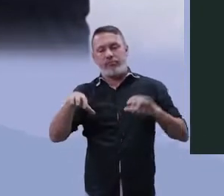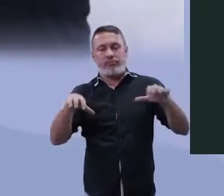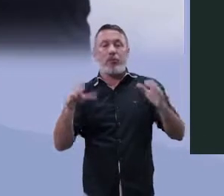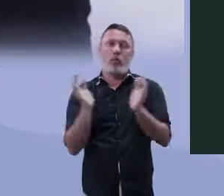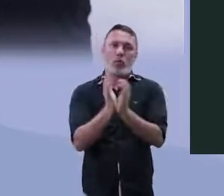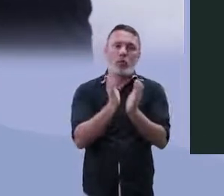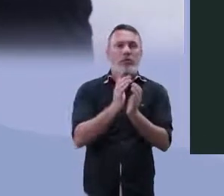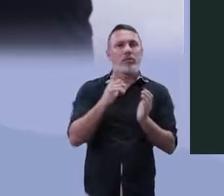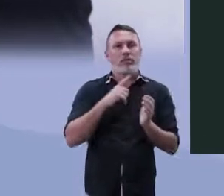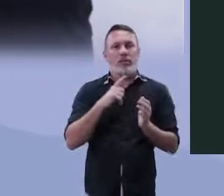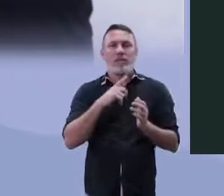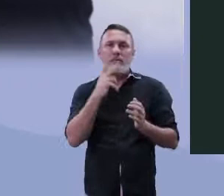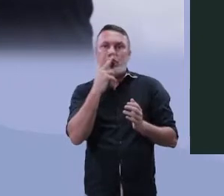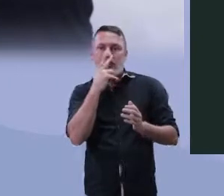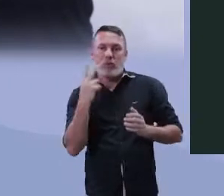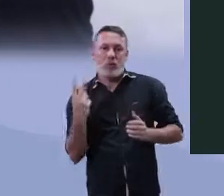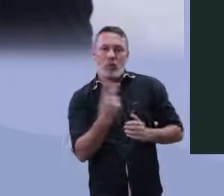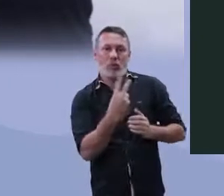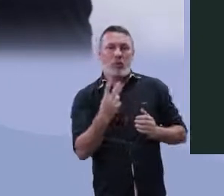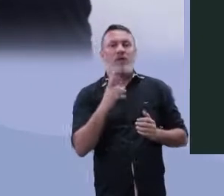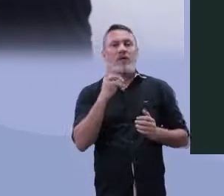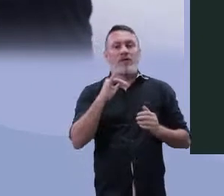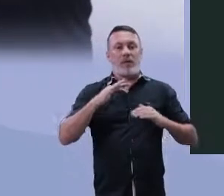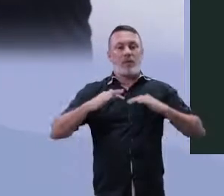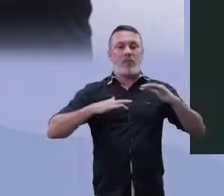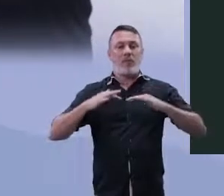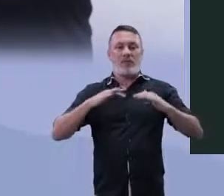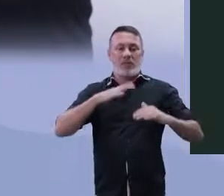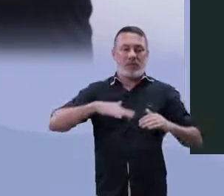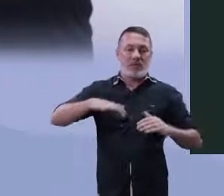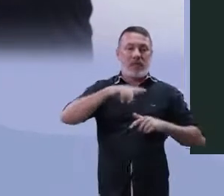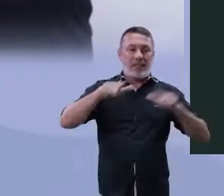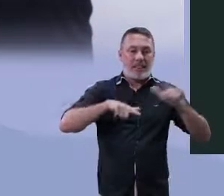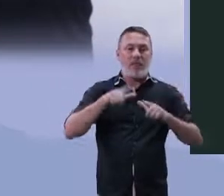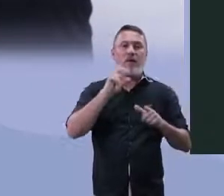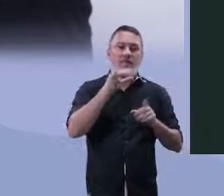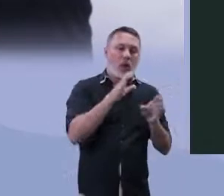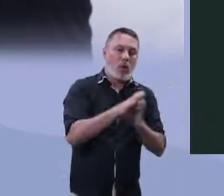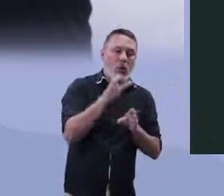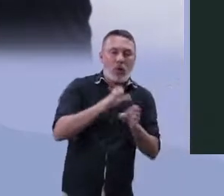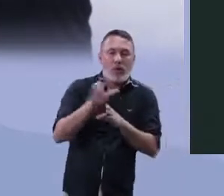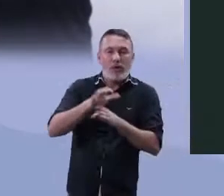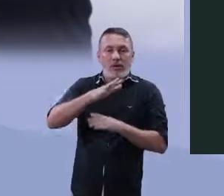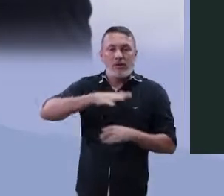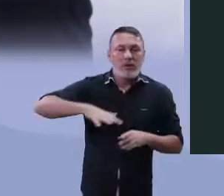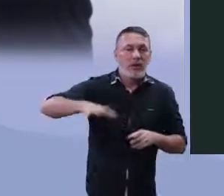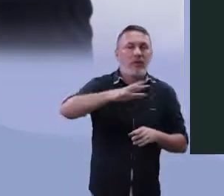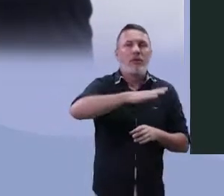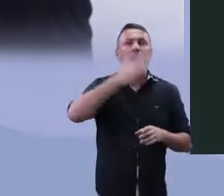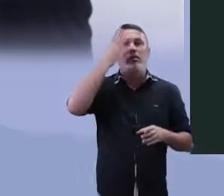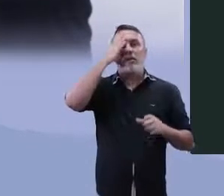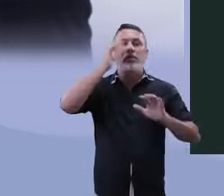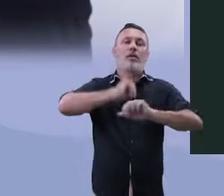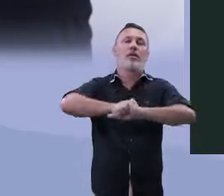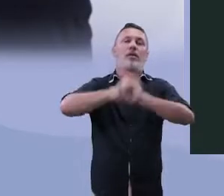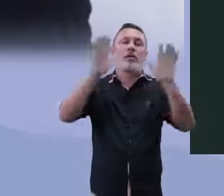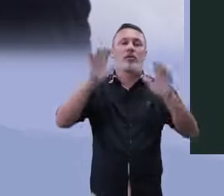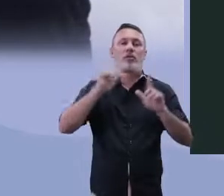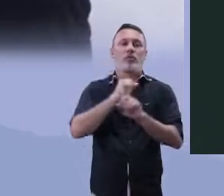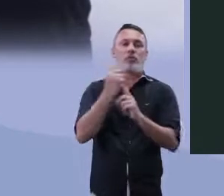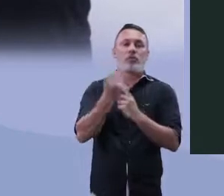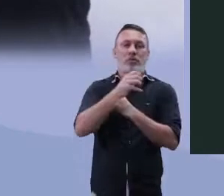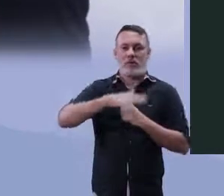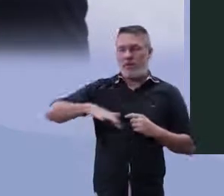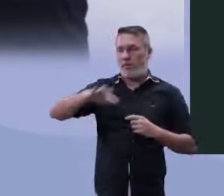serão assim os responsáveis por trazer a esse movimento operário uma consciência necessária à interpretação dessa realidade.